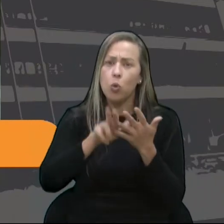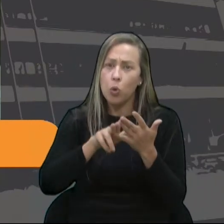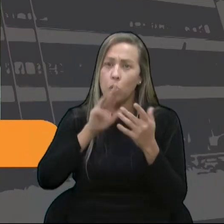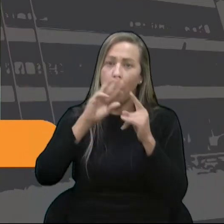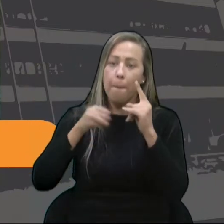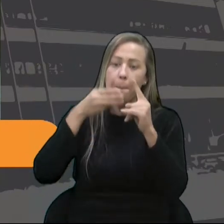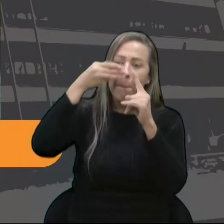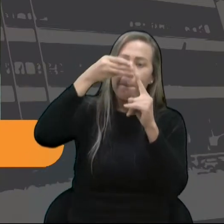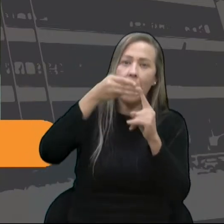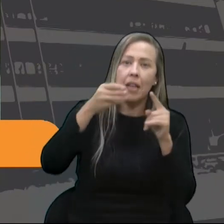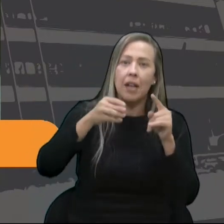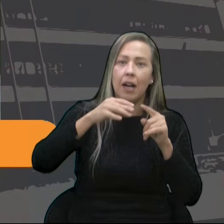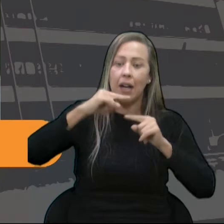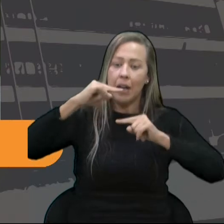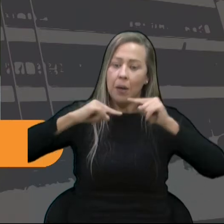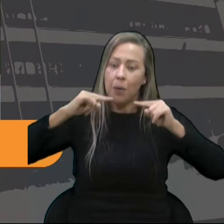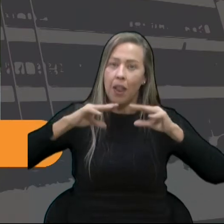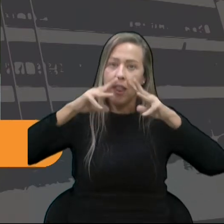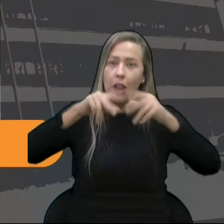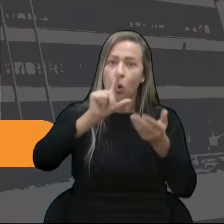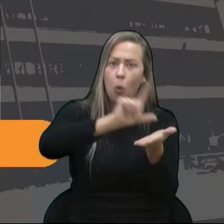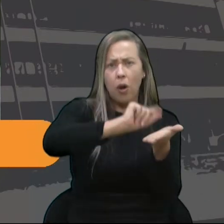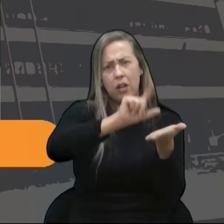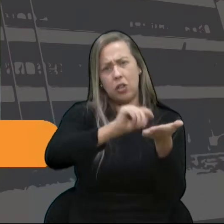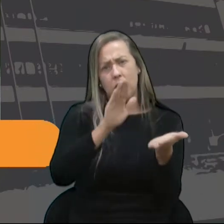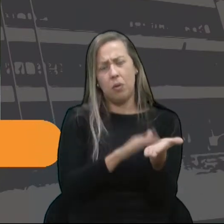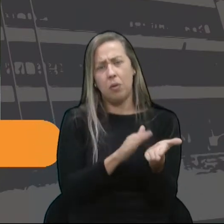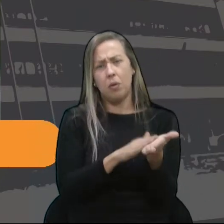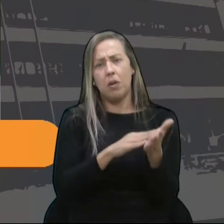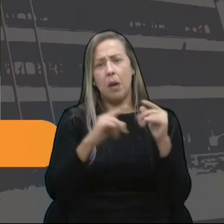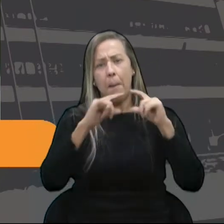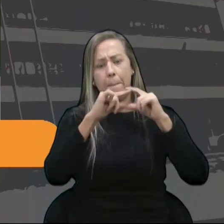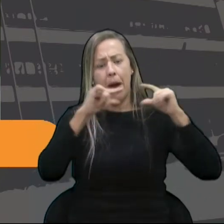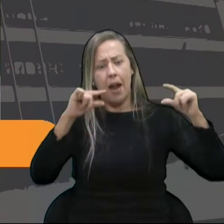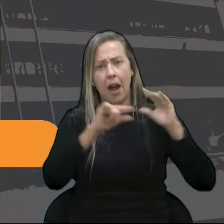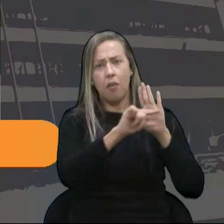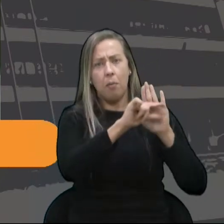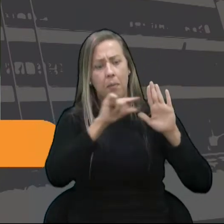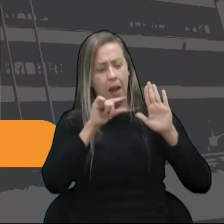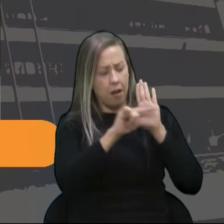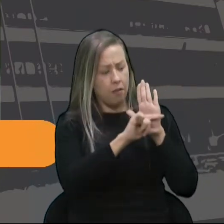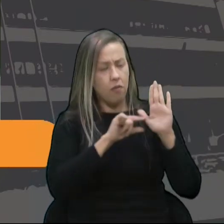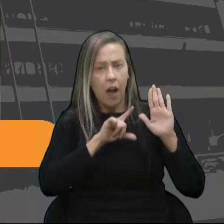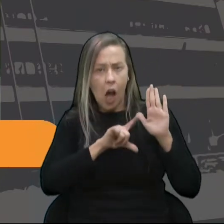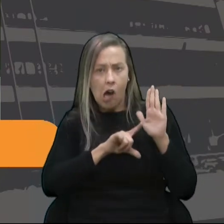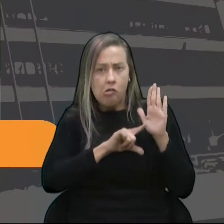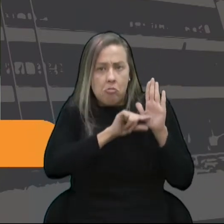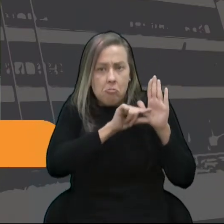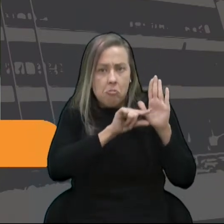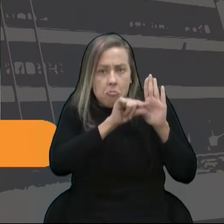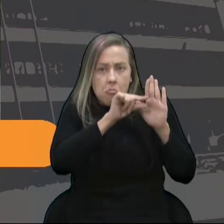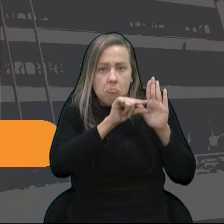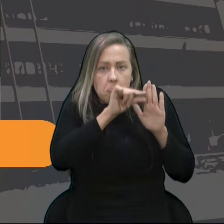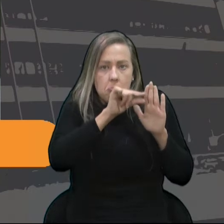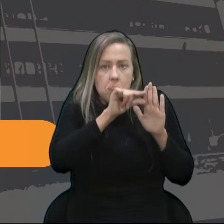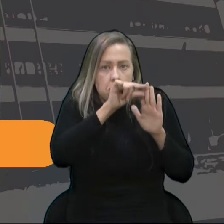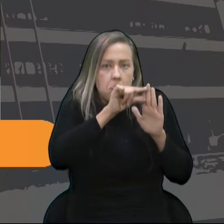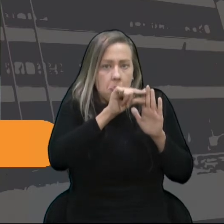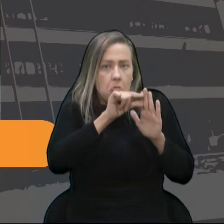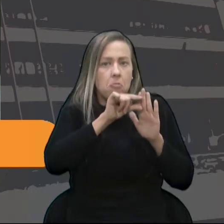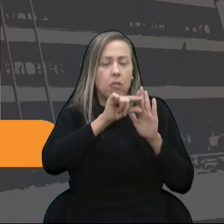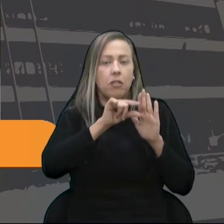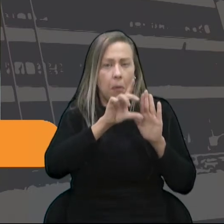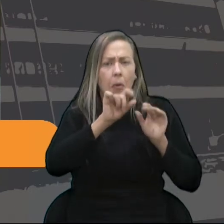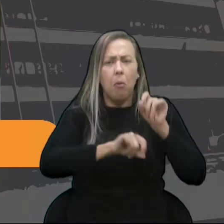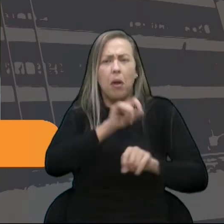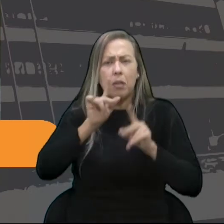métrica dos artigos, os parágrafos vão diminuindo também. Você tem cada vez menos parágrafos, porque parece que